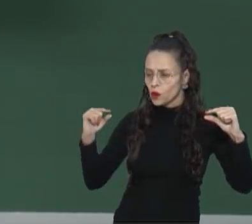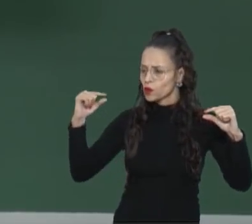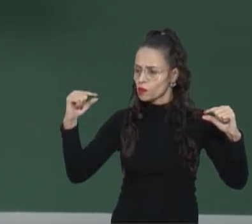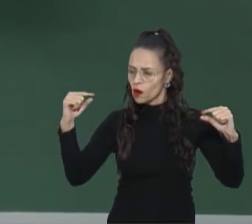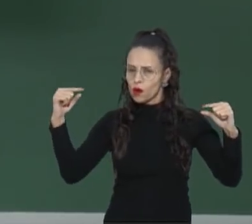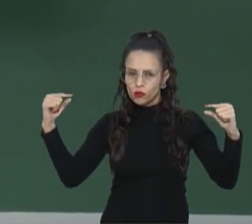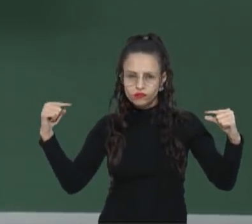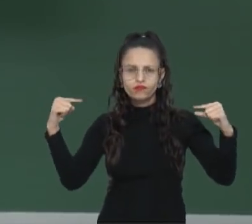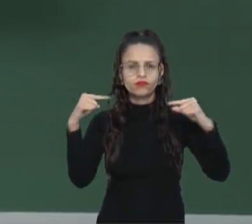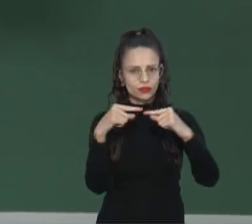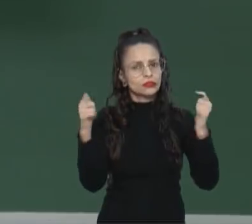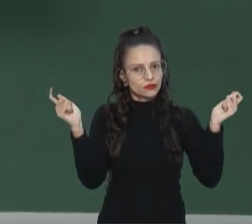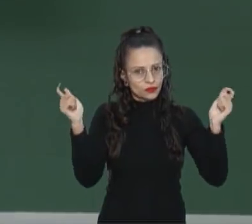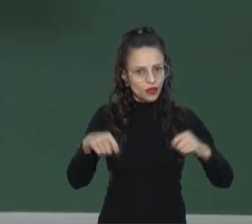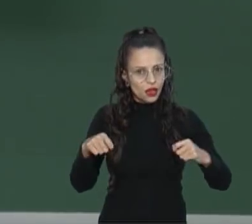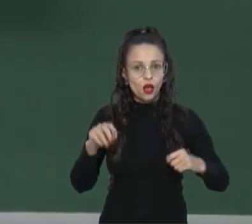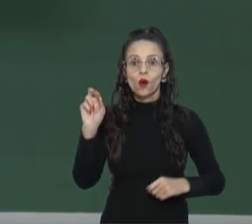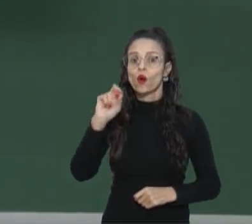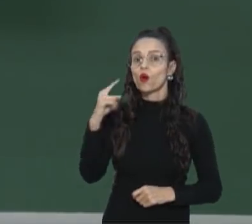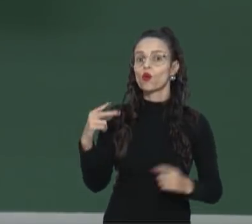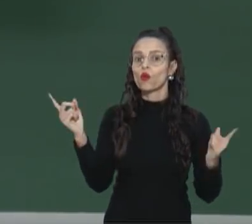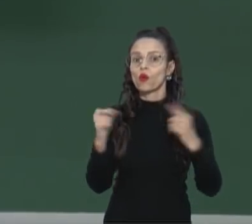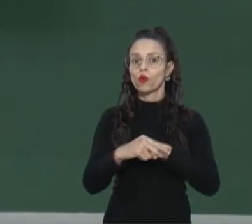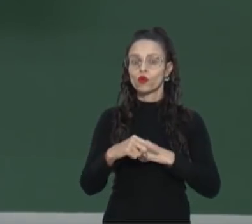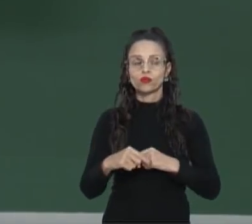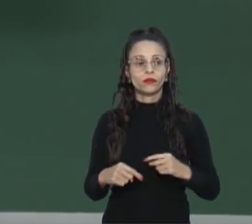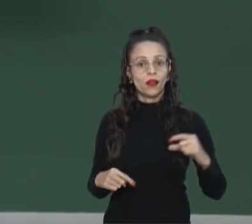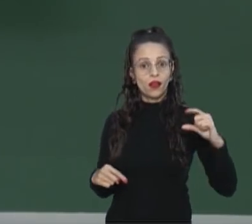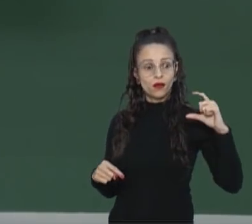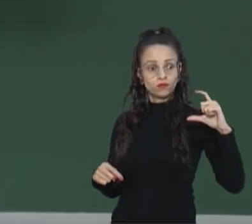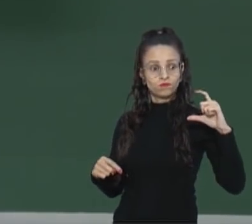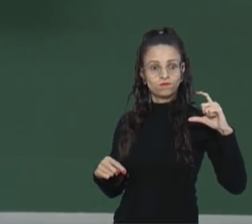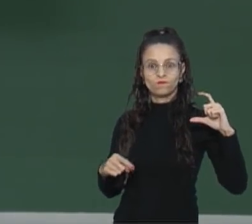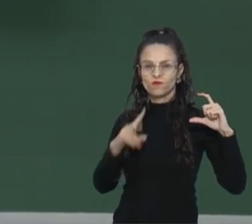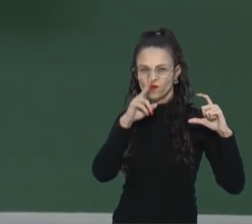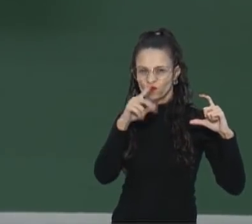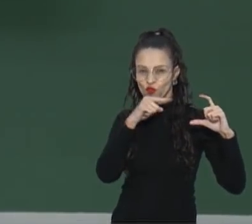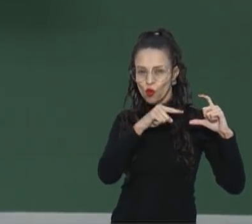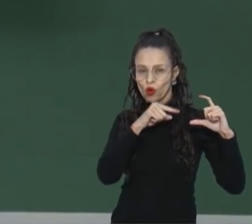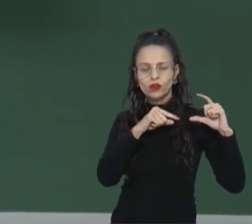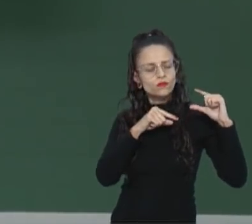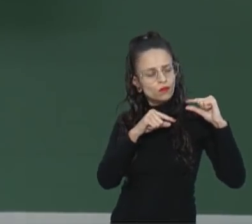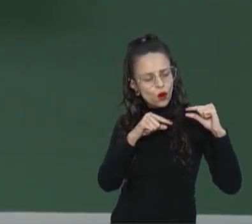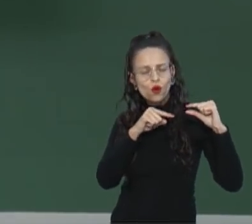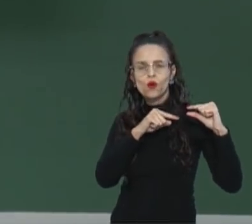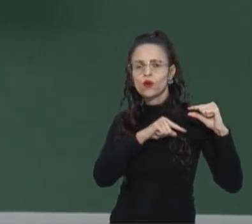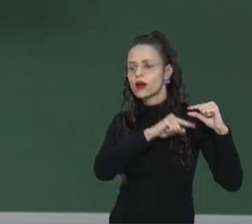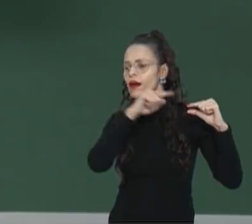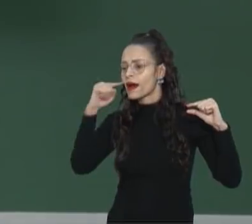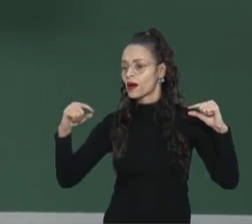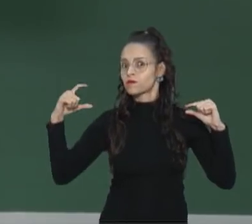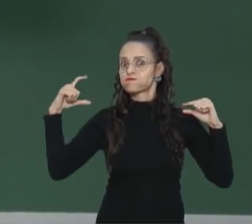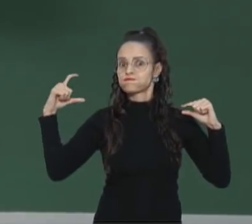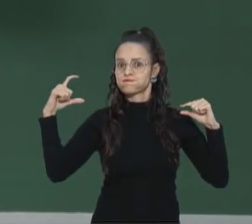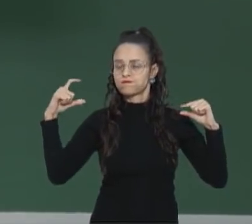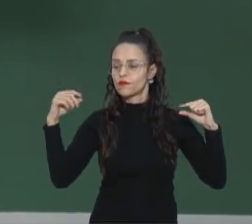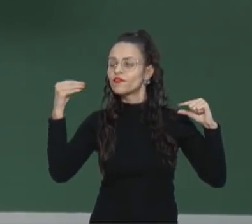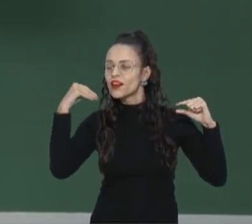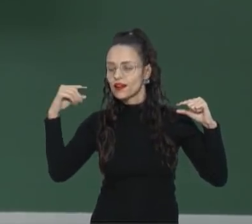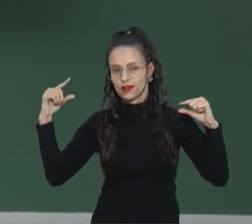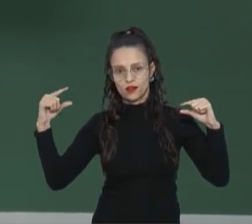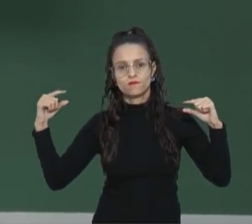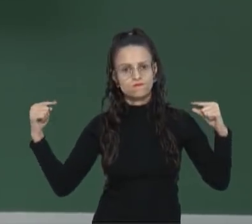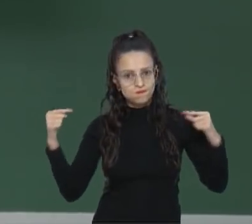forte. Também é possível. Ou o contrário, um ácido forte, um pouquinho dele para um montão de uma base